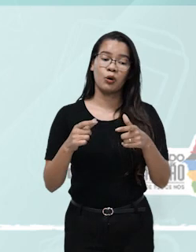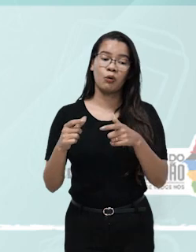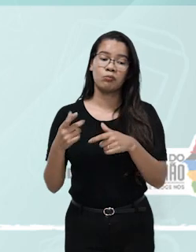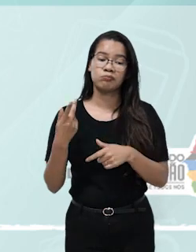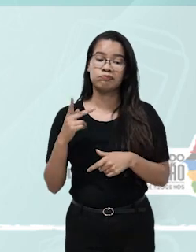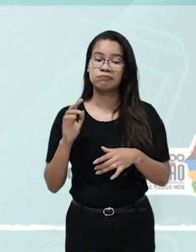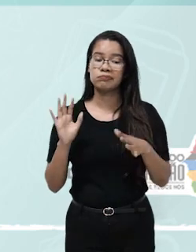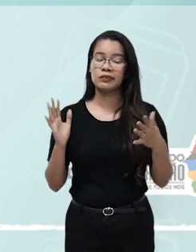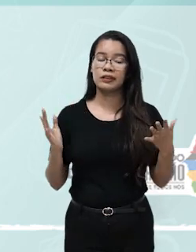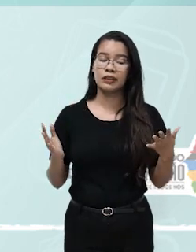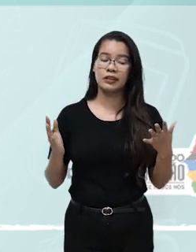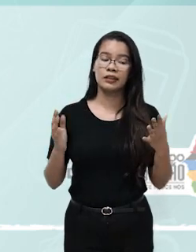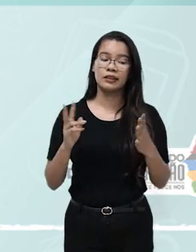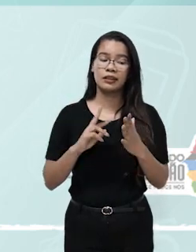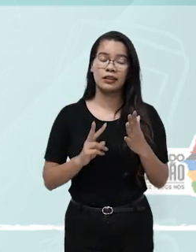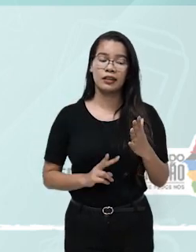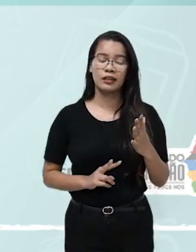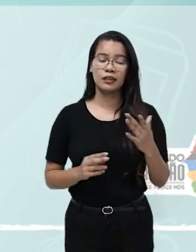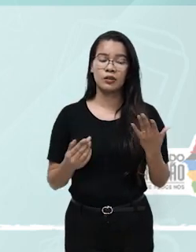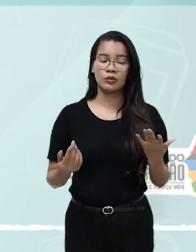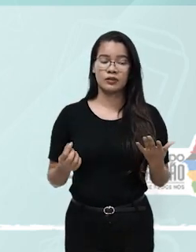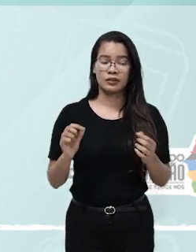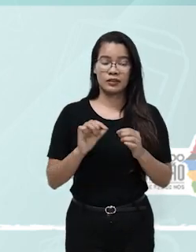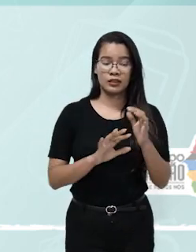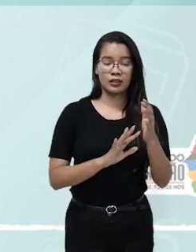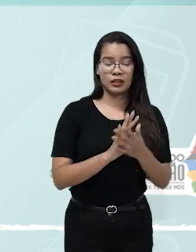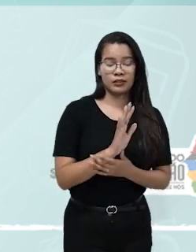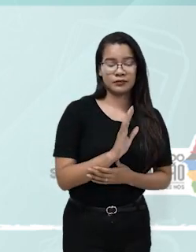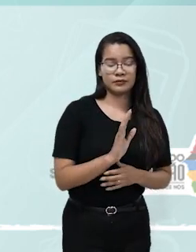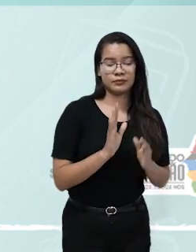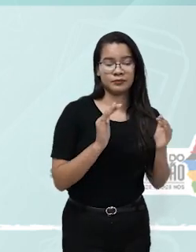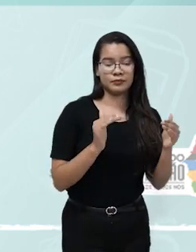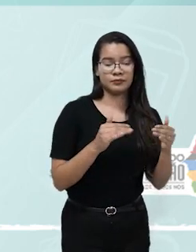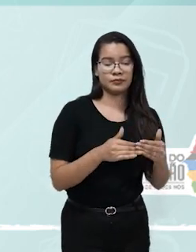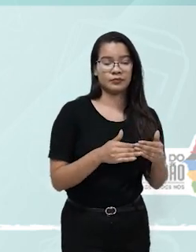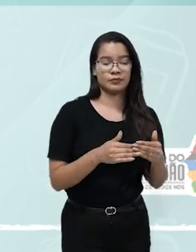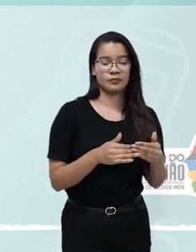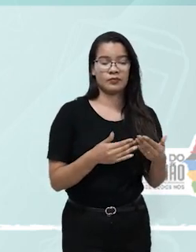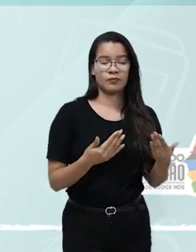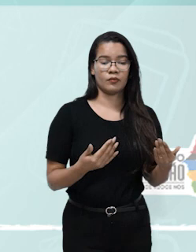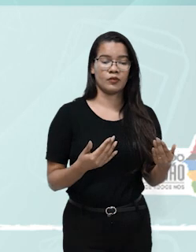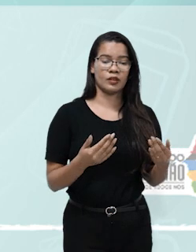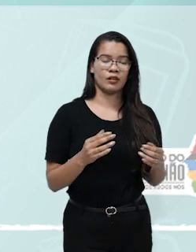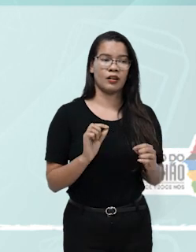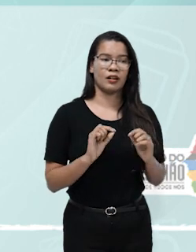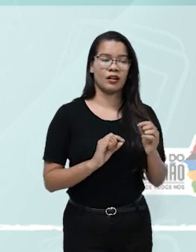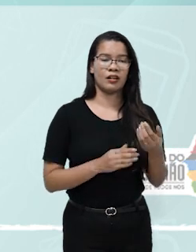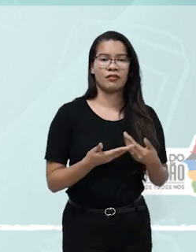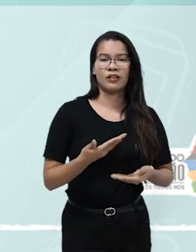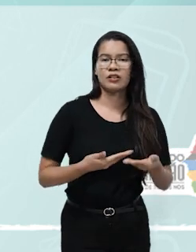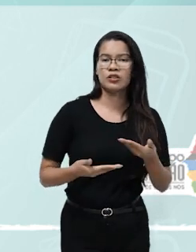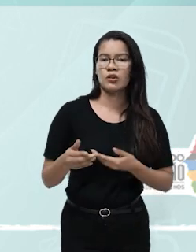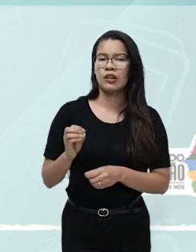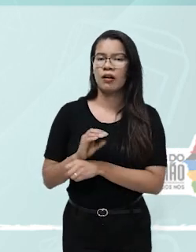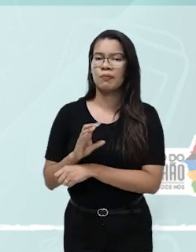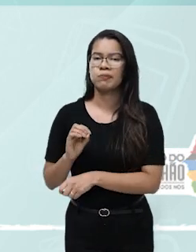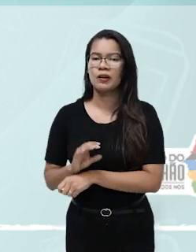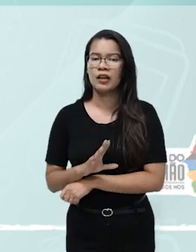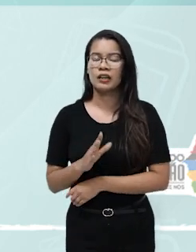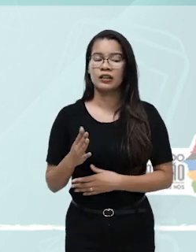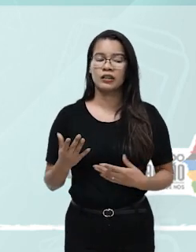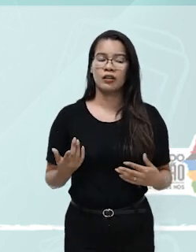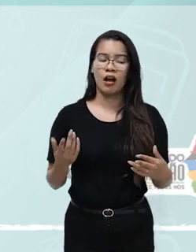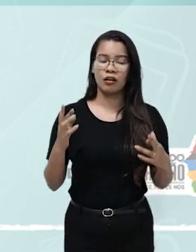escrevendo alguma coisa em algum lugar para alguém ler. Em que veículo vai circular? É importante a gente saber disso. Então, essas